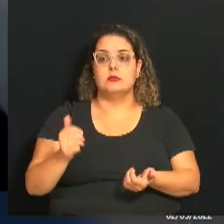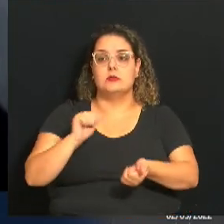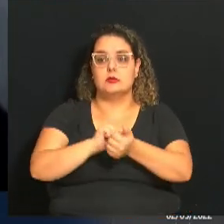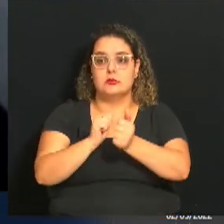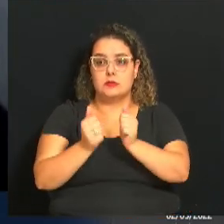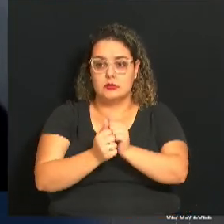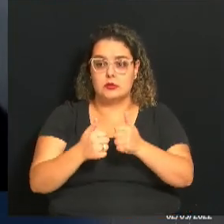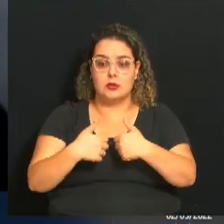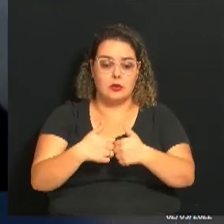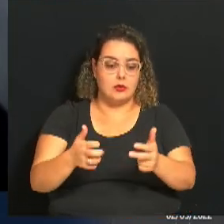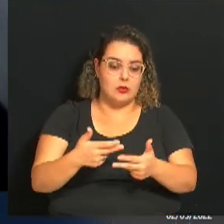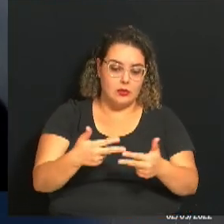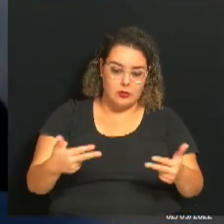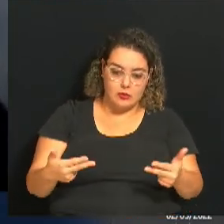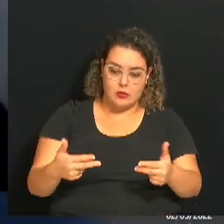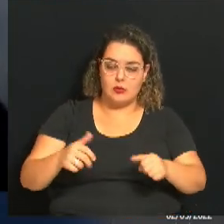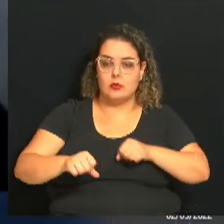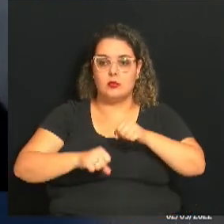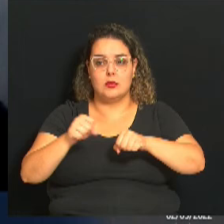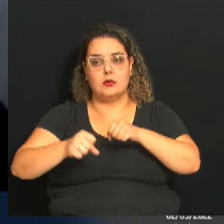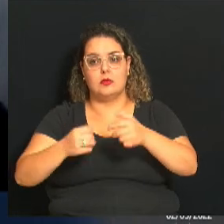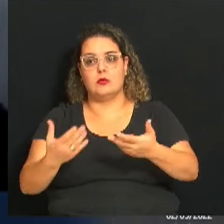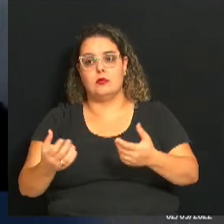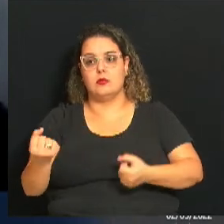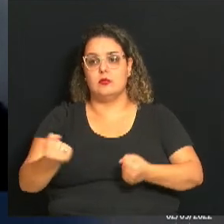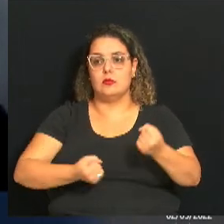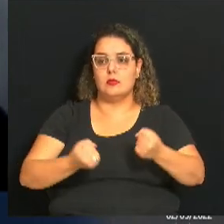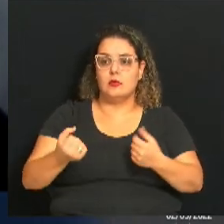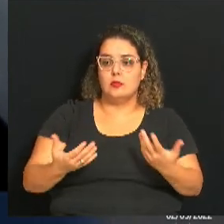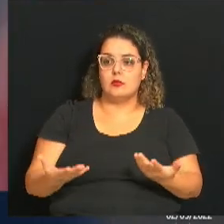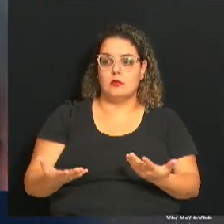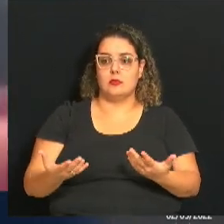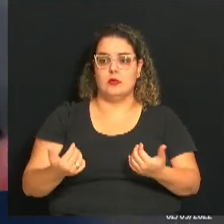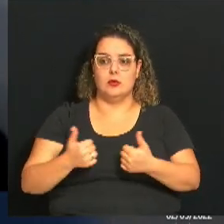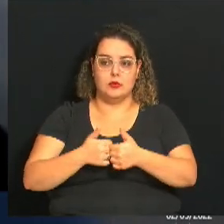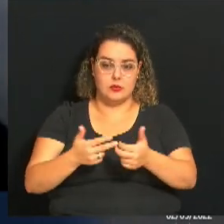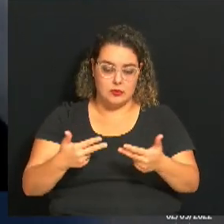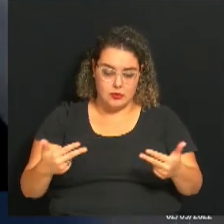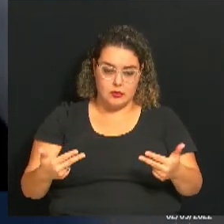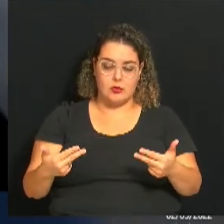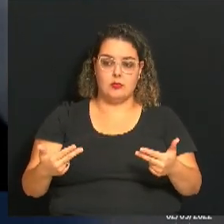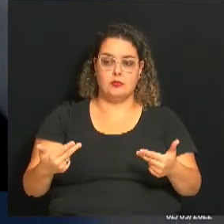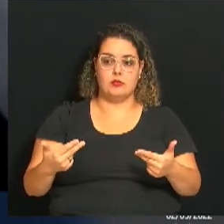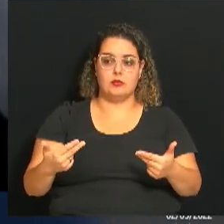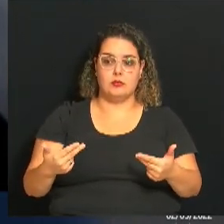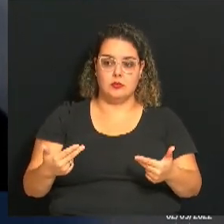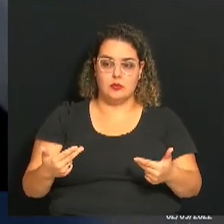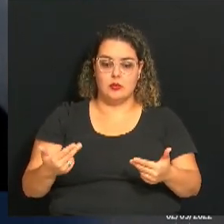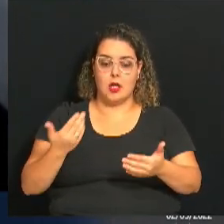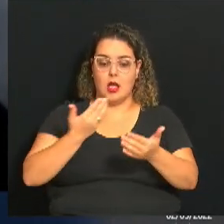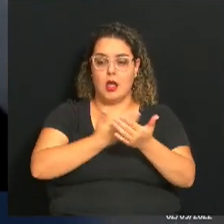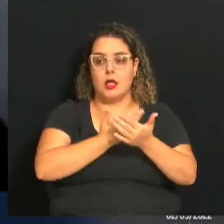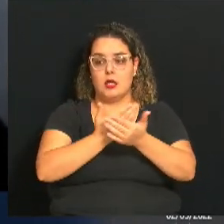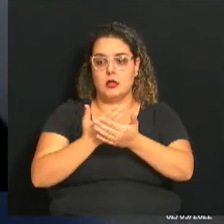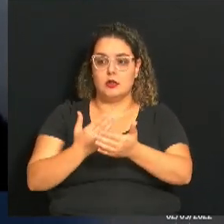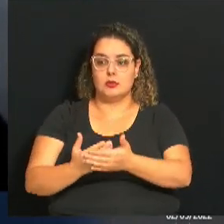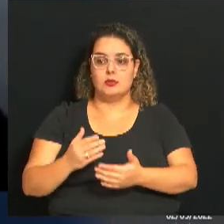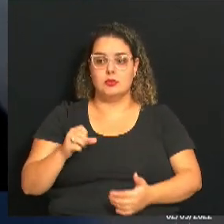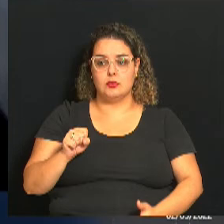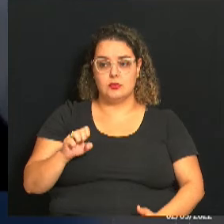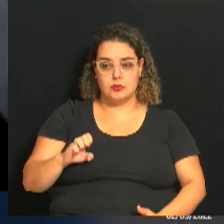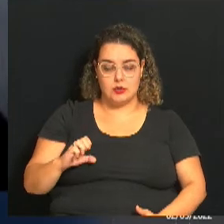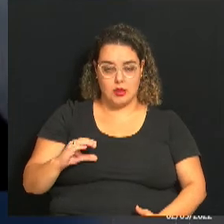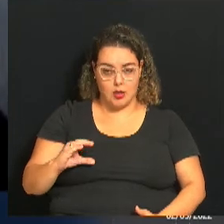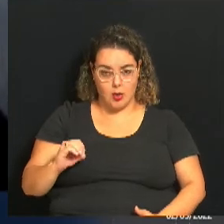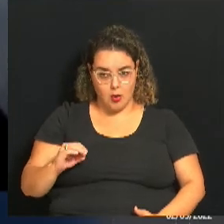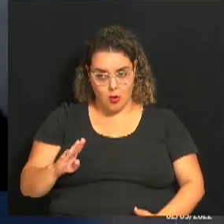transporte de veículos, de ônibus, né? Então, esse estudo do Secov, ele foi entregue para